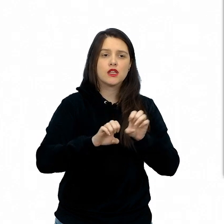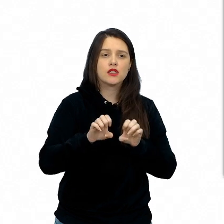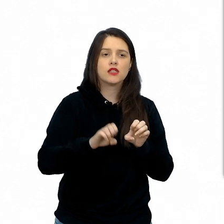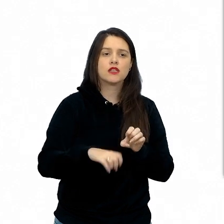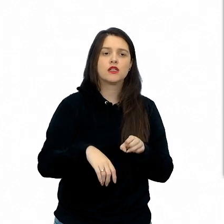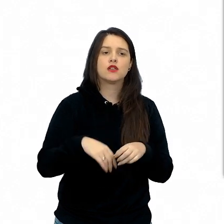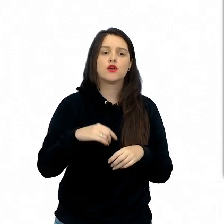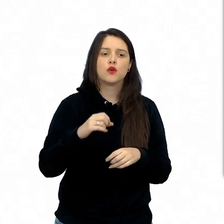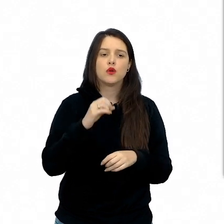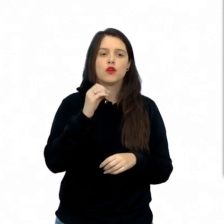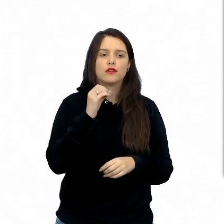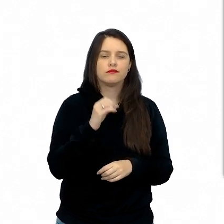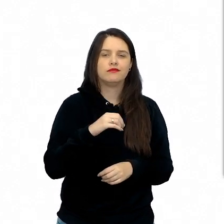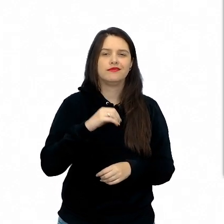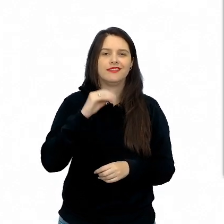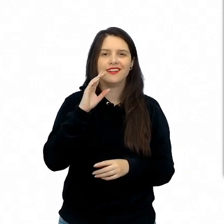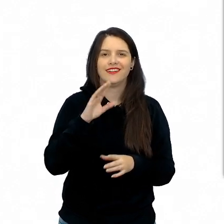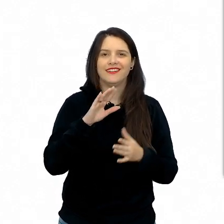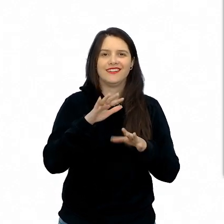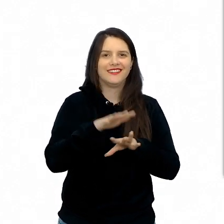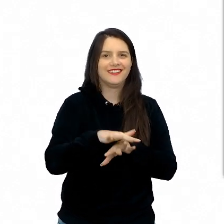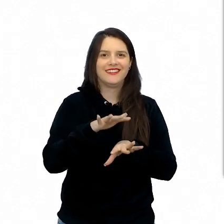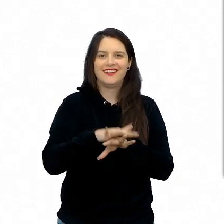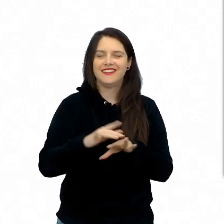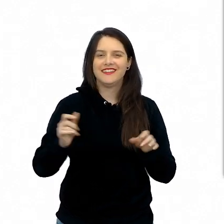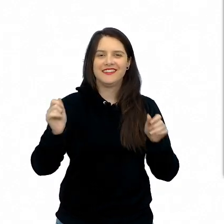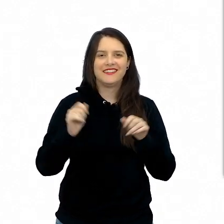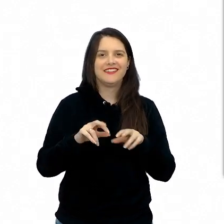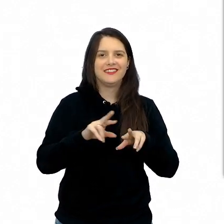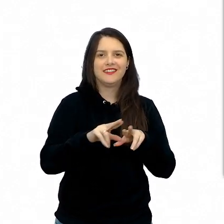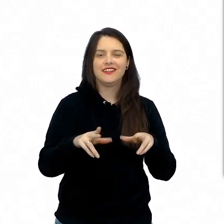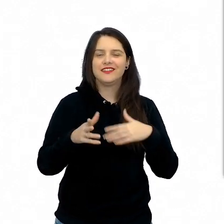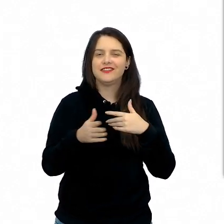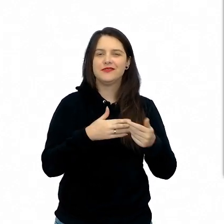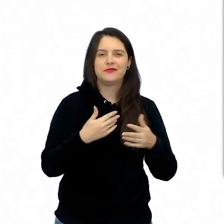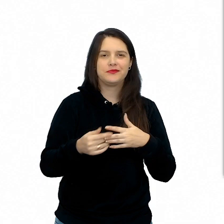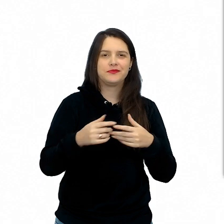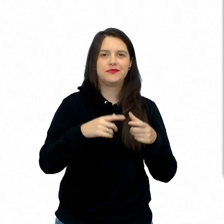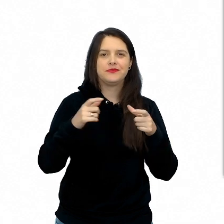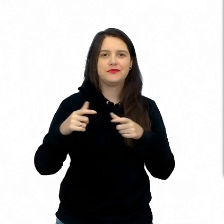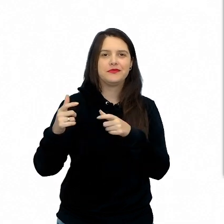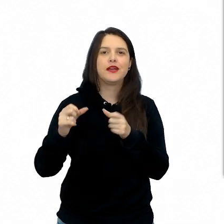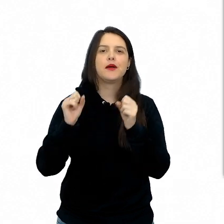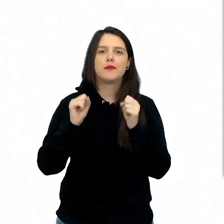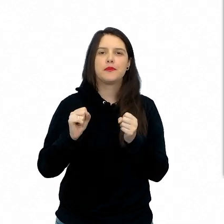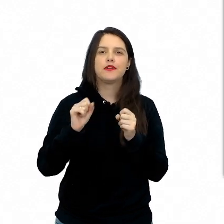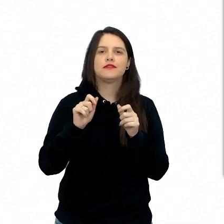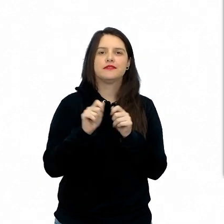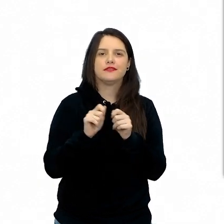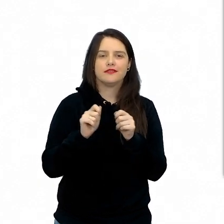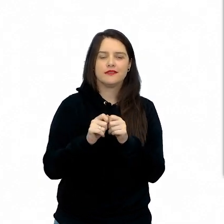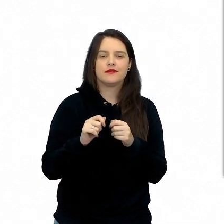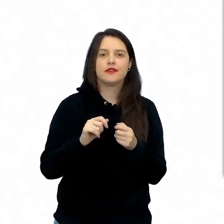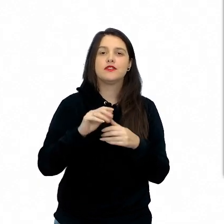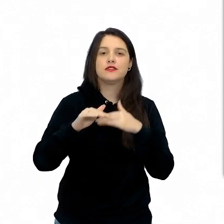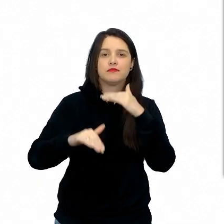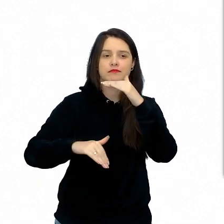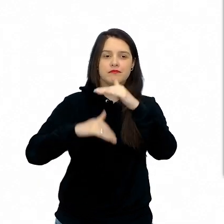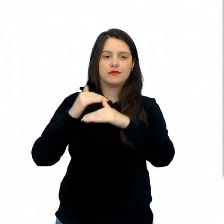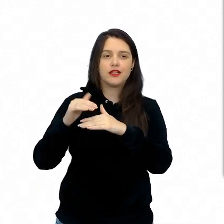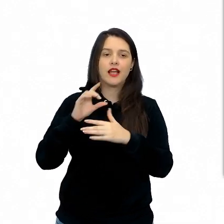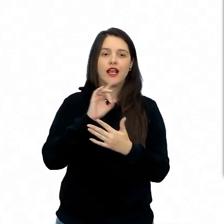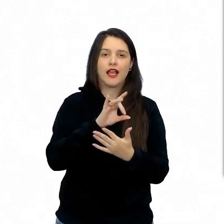do conhecimento matemático e didático envolvidos e que poderão ser úteis no desenvolvimento